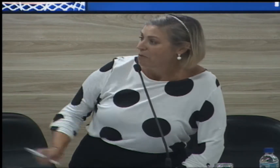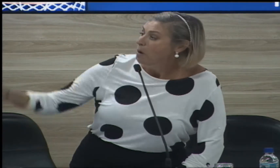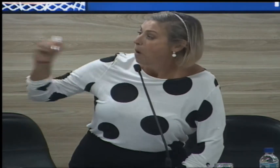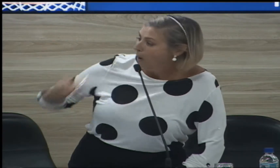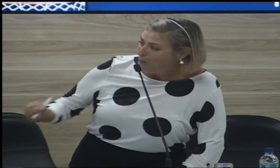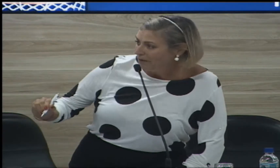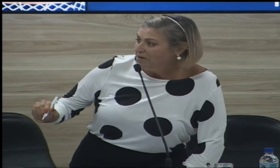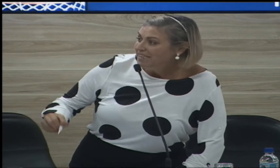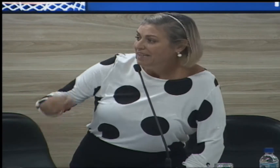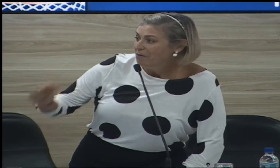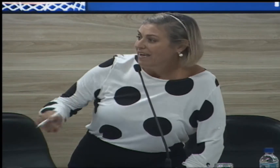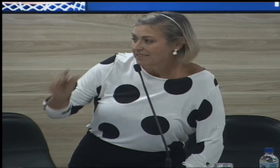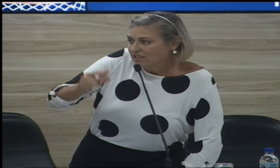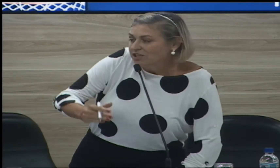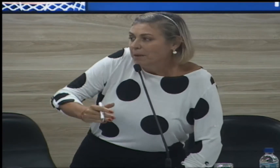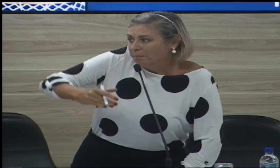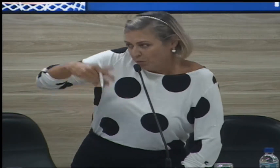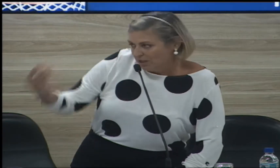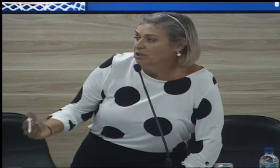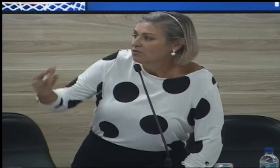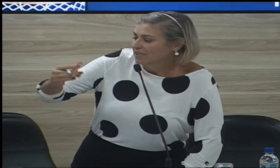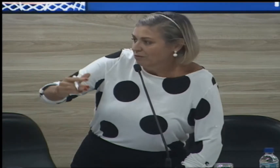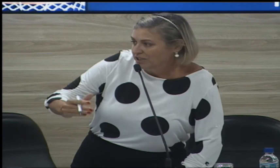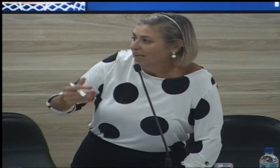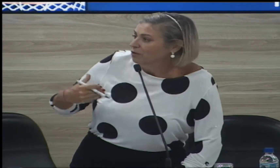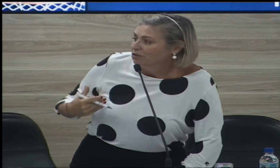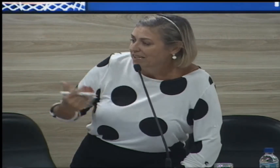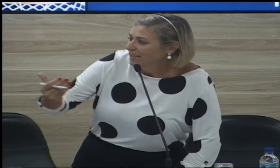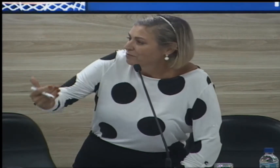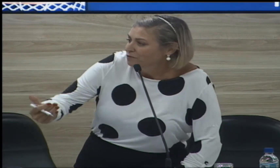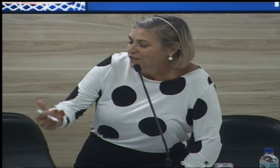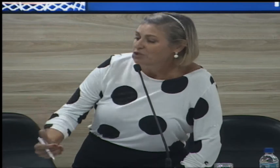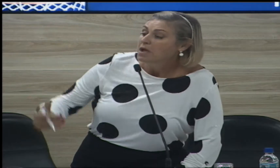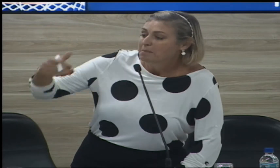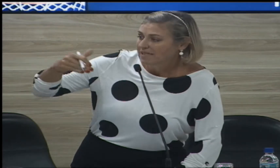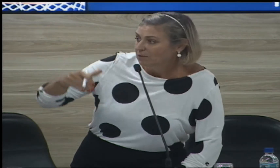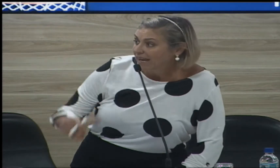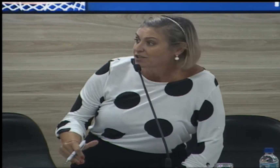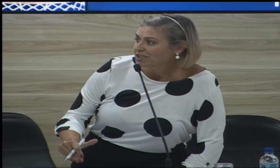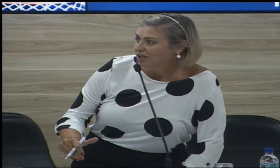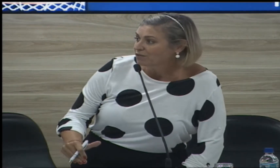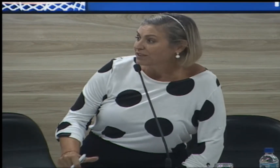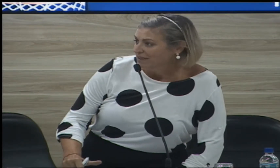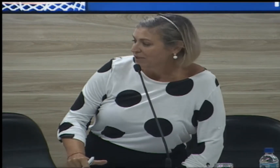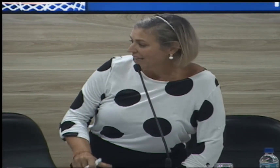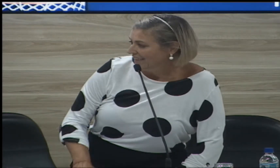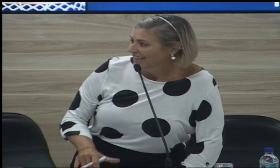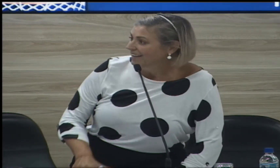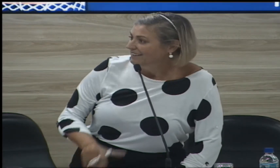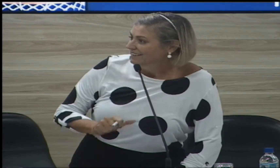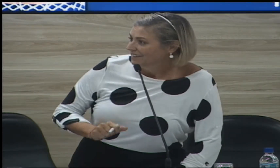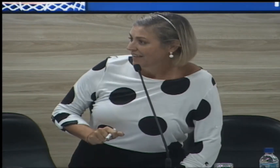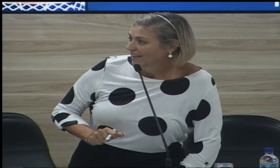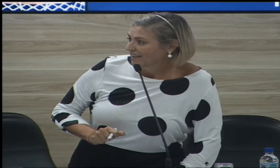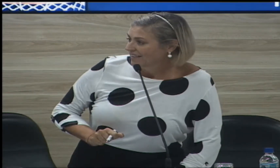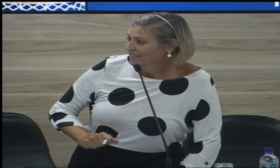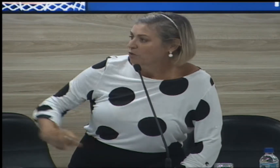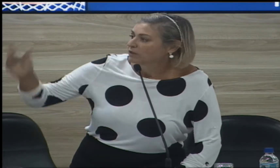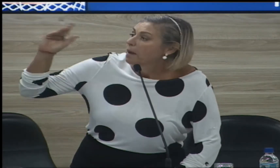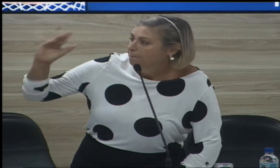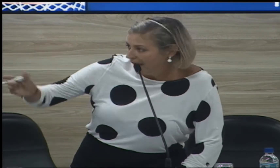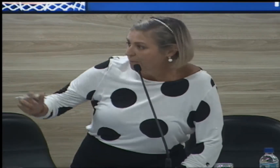esta colocação. O que estava em votação, aqui nesse plenário, não foi se o prefeito tinha dito que iria apresentar área ou não. O que